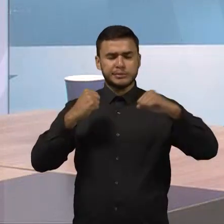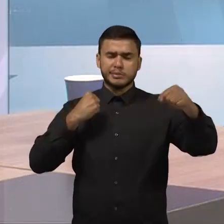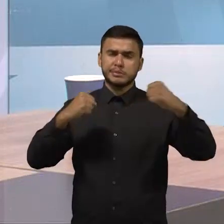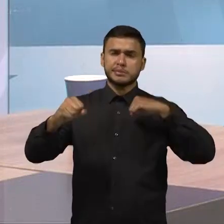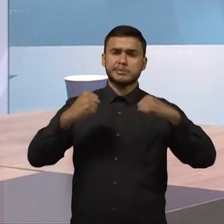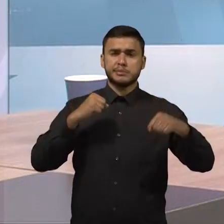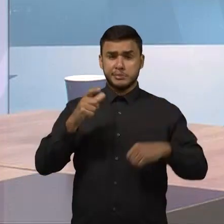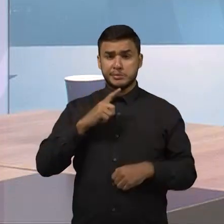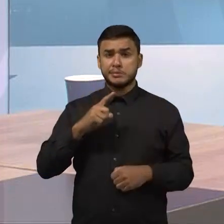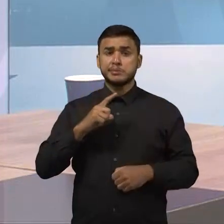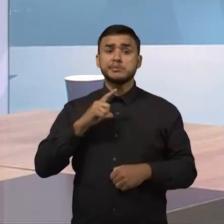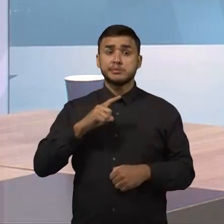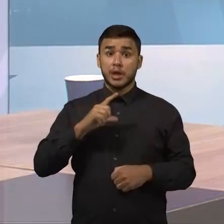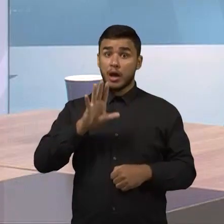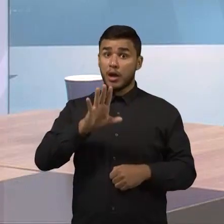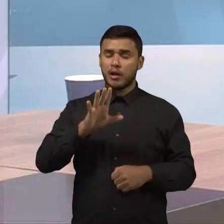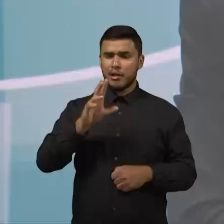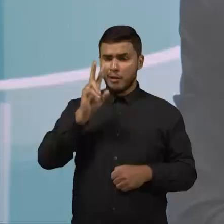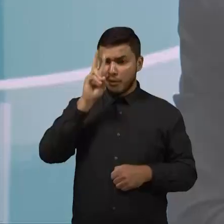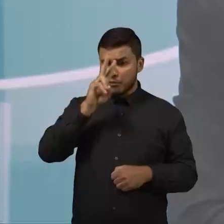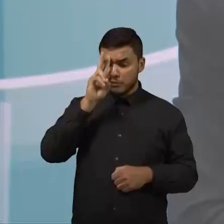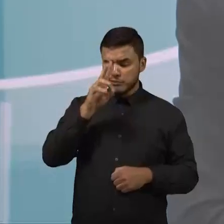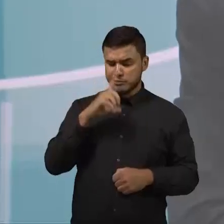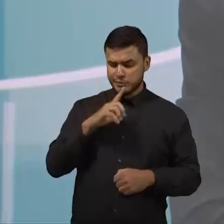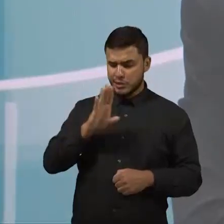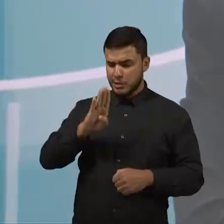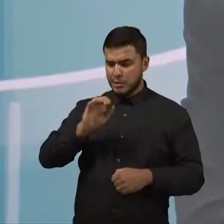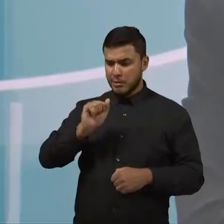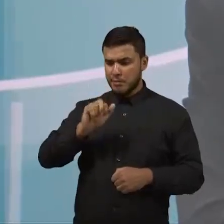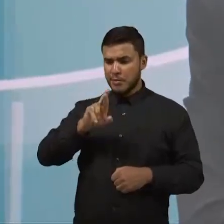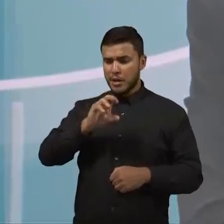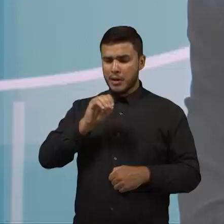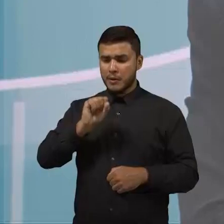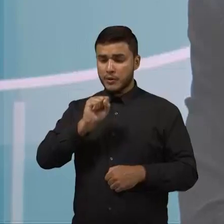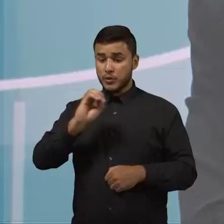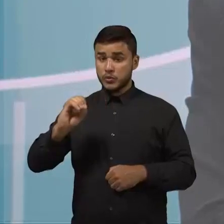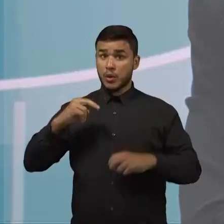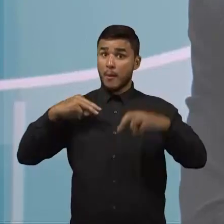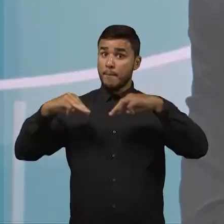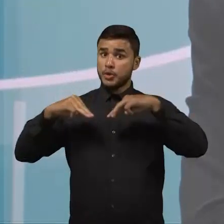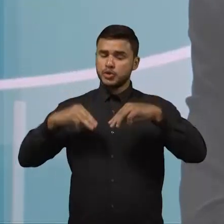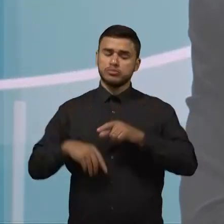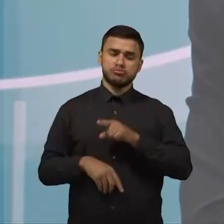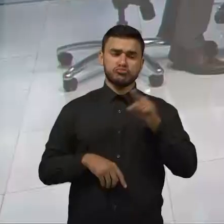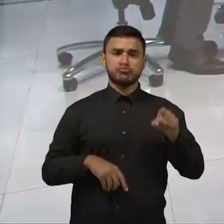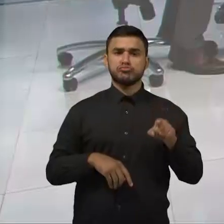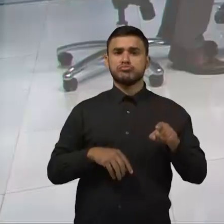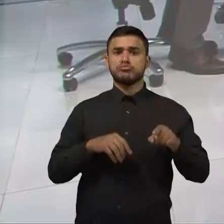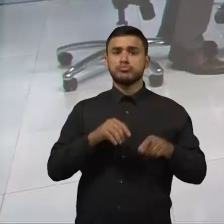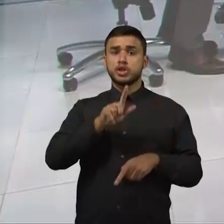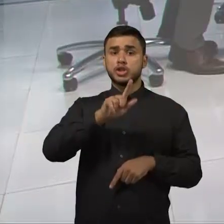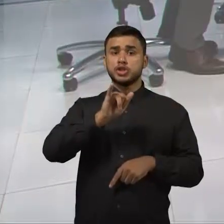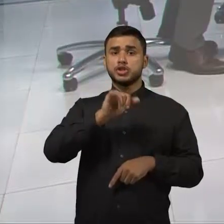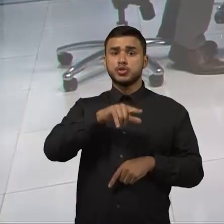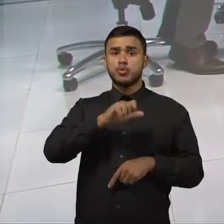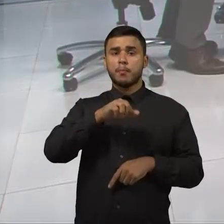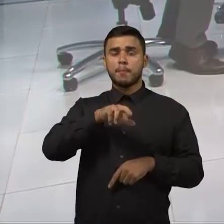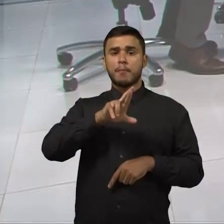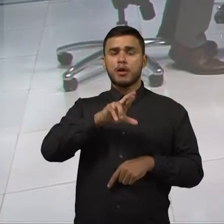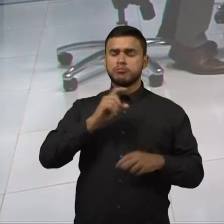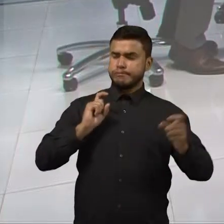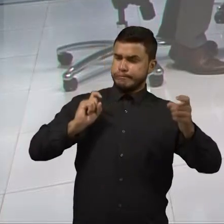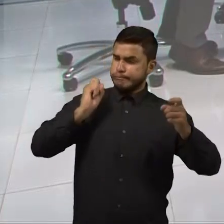ministros Barroso e Gilmar Mendes, a grande expectativa era com relação ao voto do habeas corpus